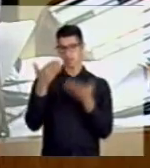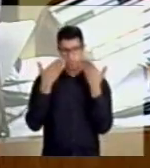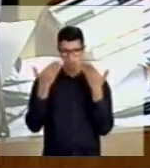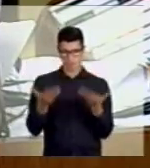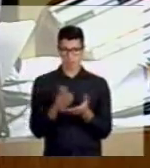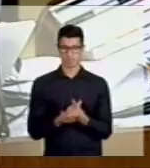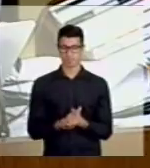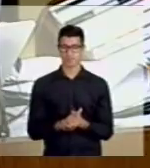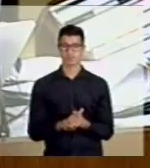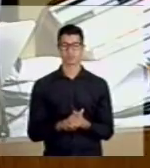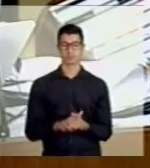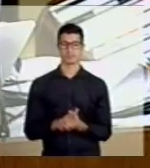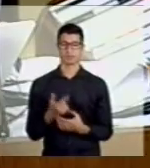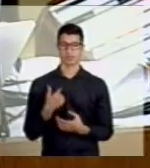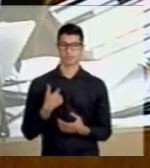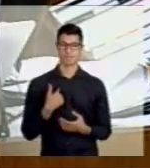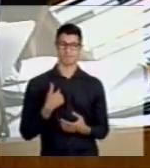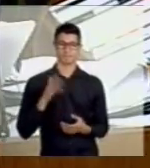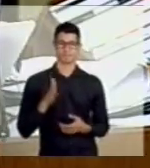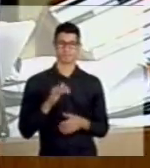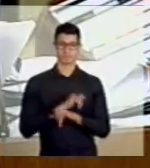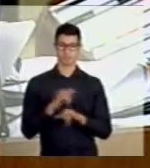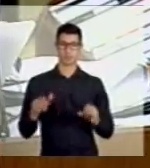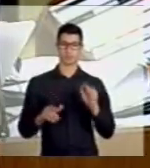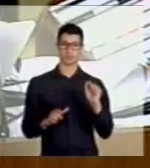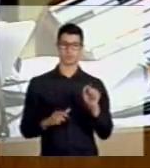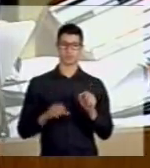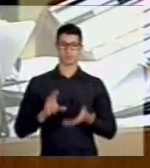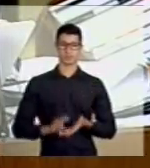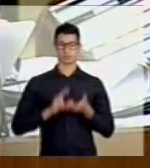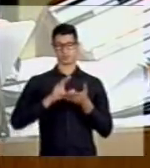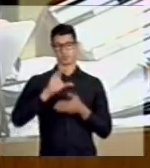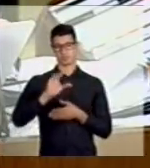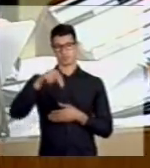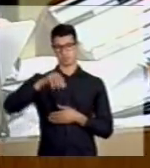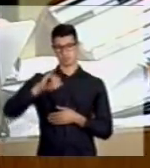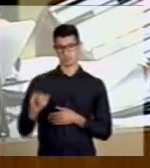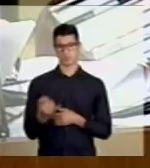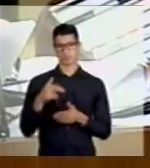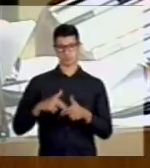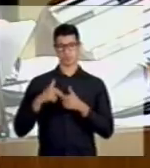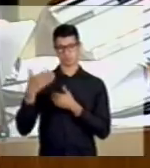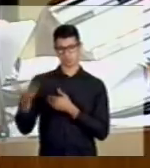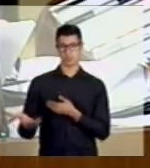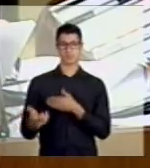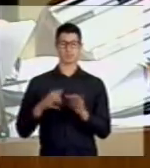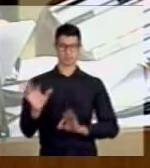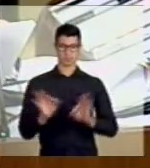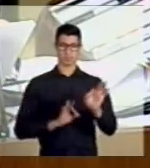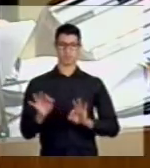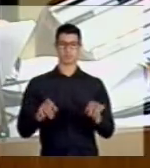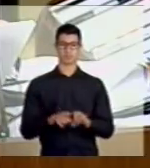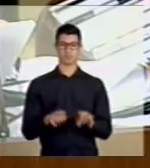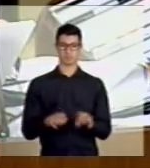apresentada. E eu fui informado, senhor presidente, que o Conselho Nacional de Justiça, por iniciativa de Vossa Excelência, está preparando